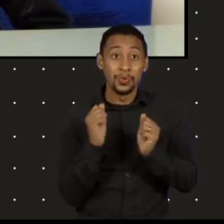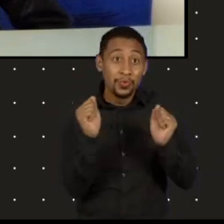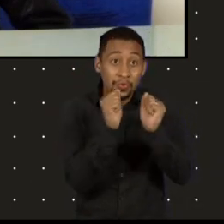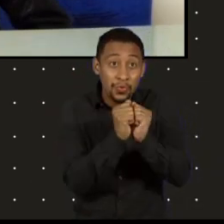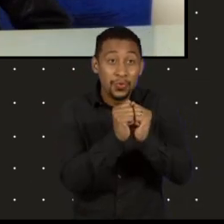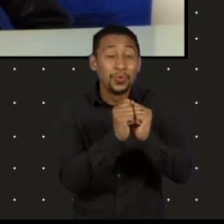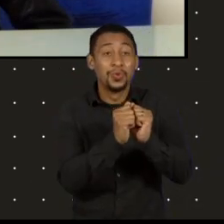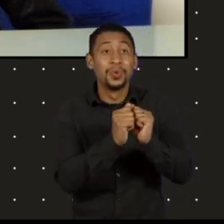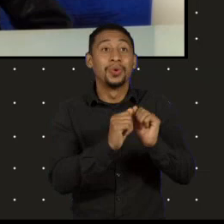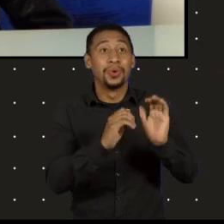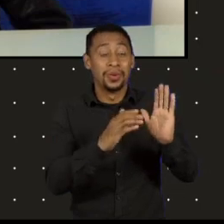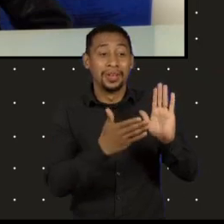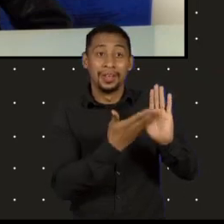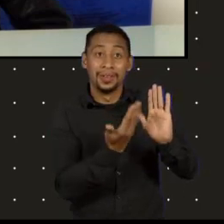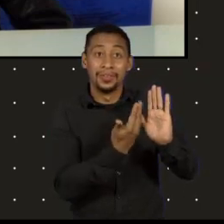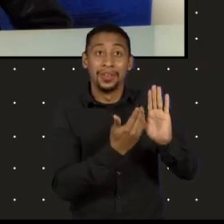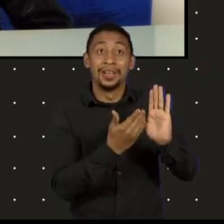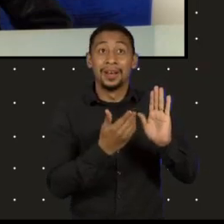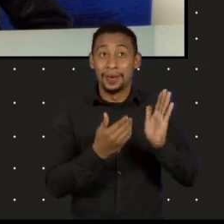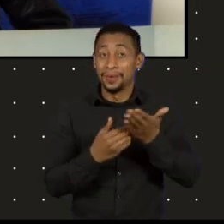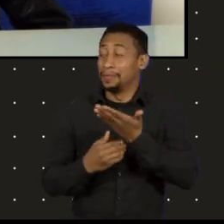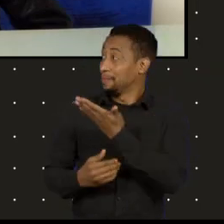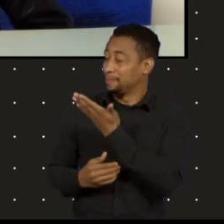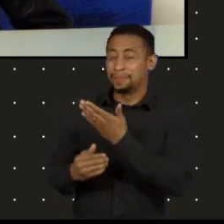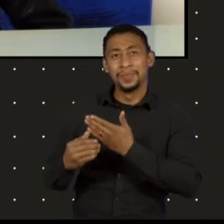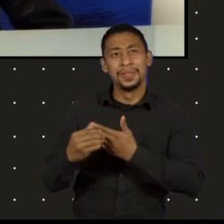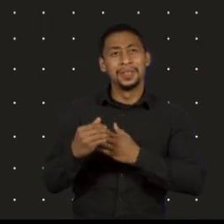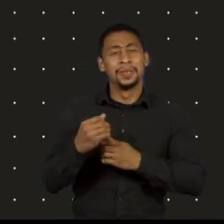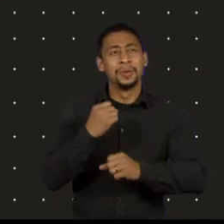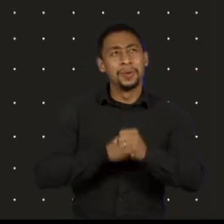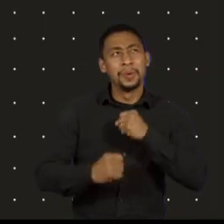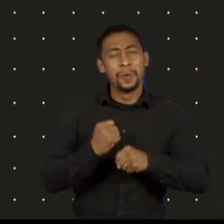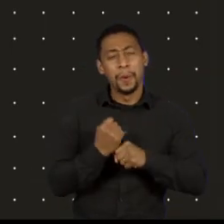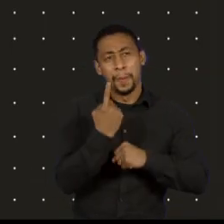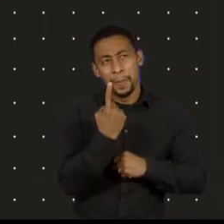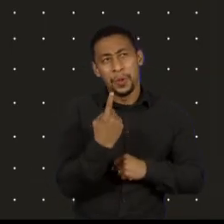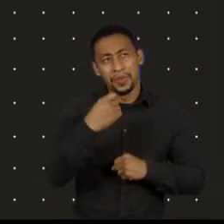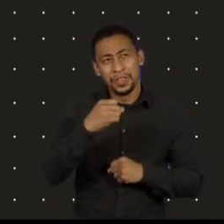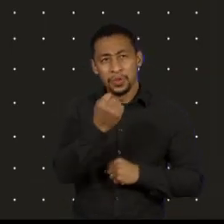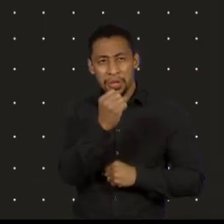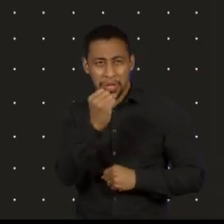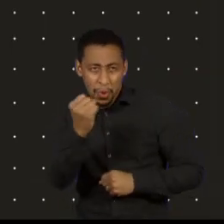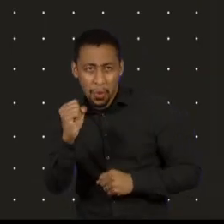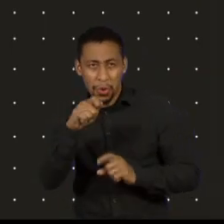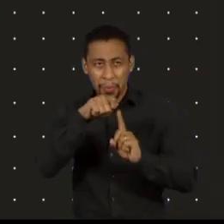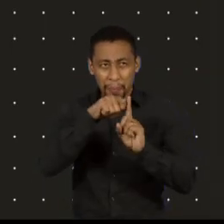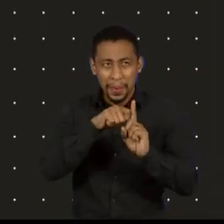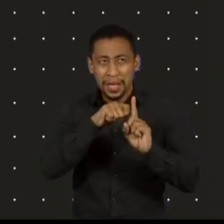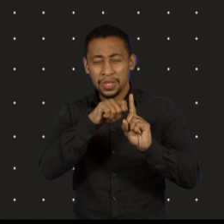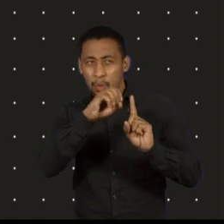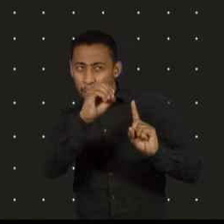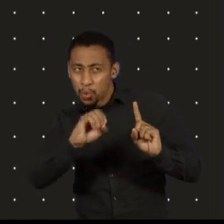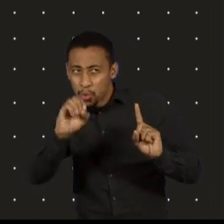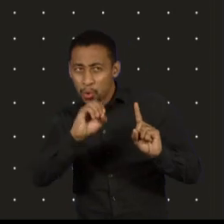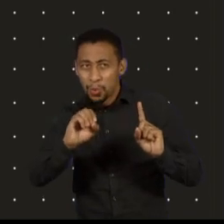Times em outubro de 88, vindo para cá, para Nova York, com a trilogia